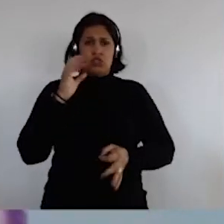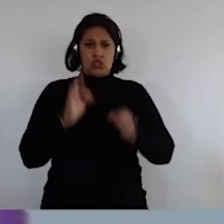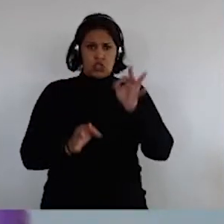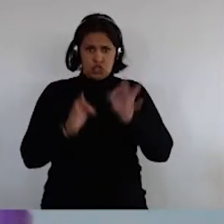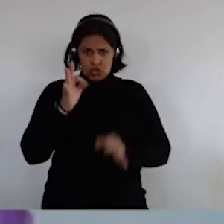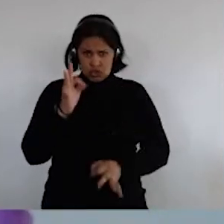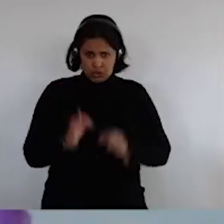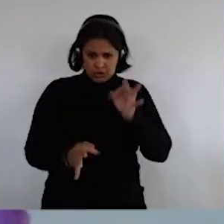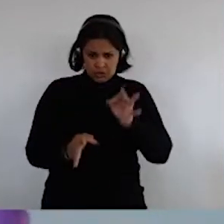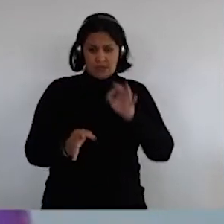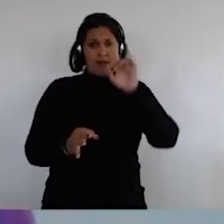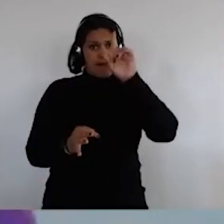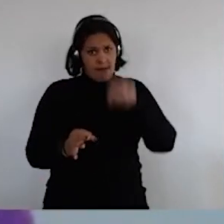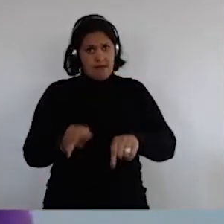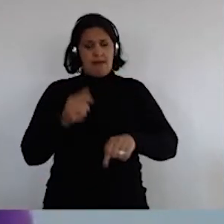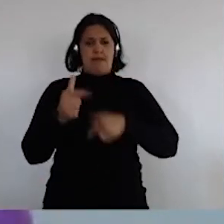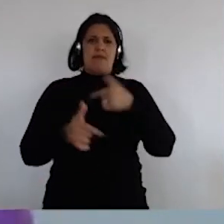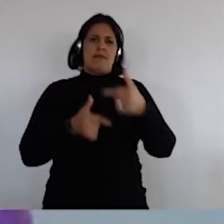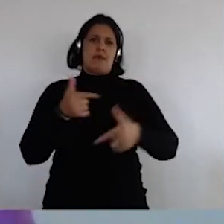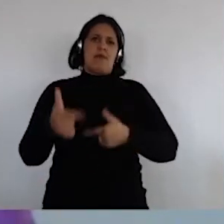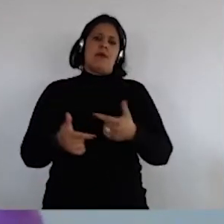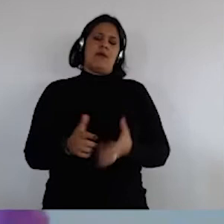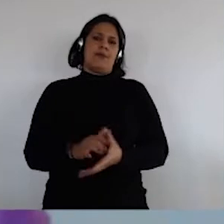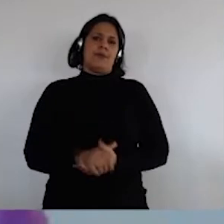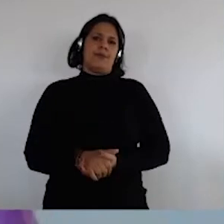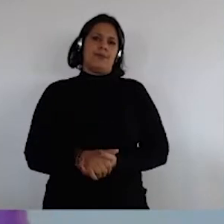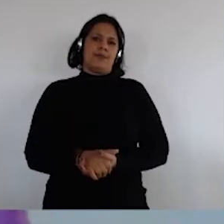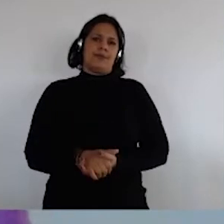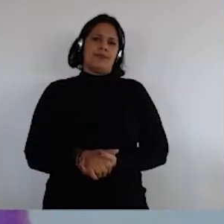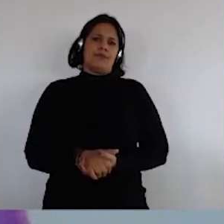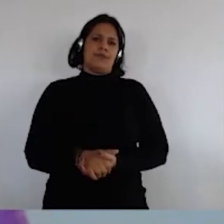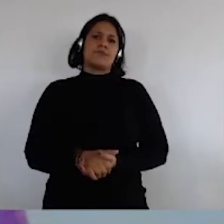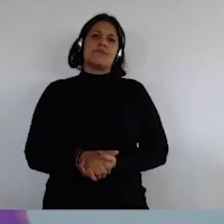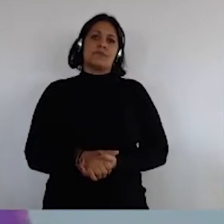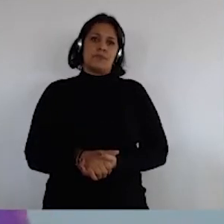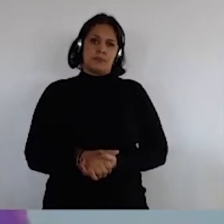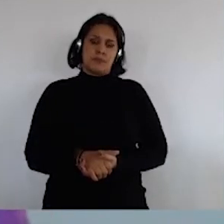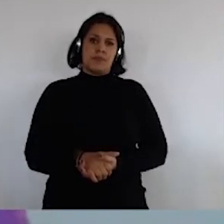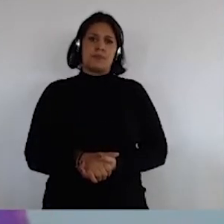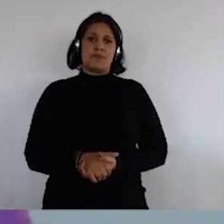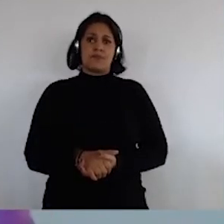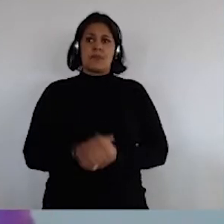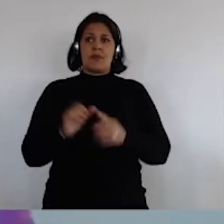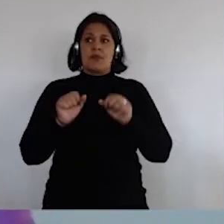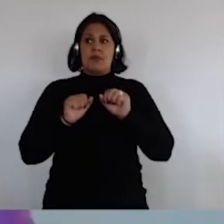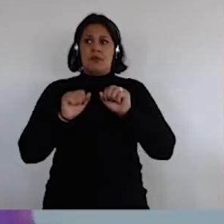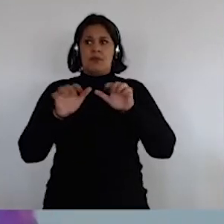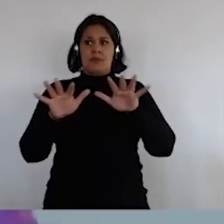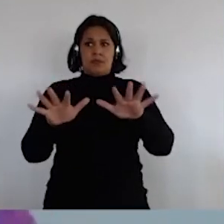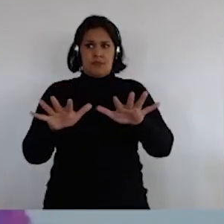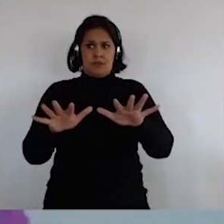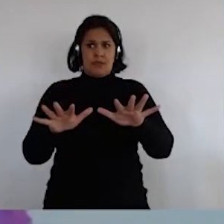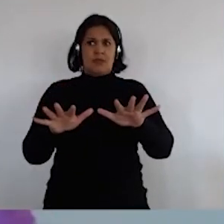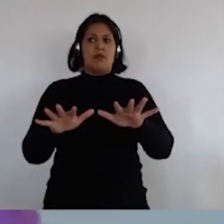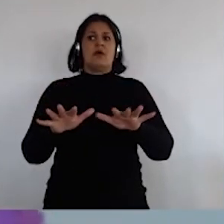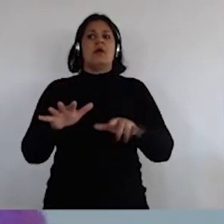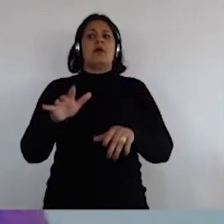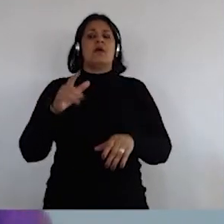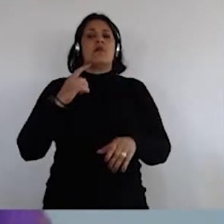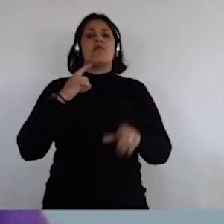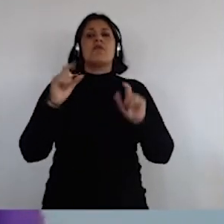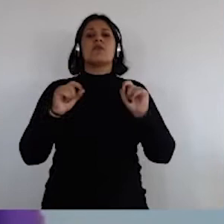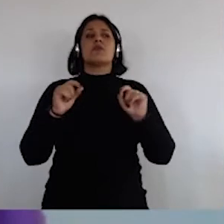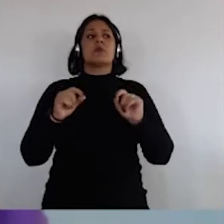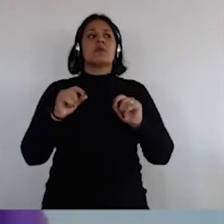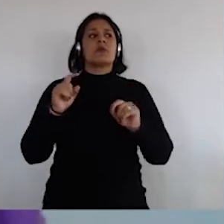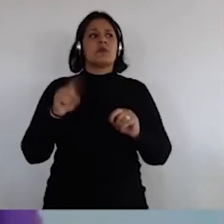como serviço. A pandemia impulsionou a transformação digital do judiciário,